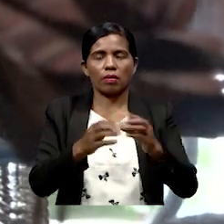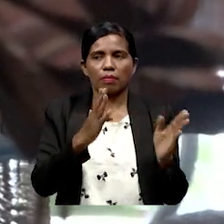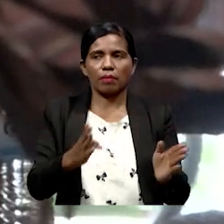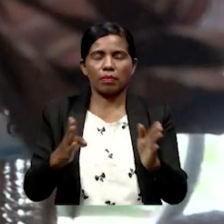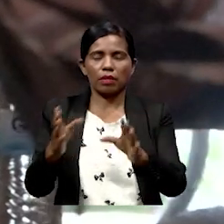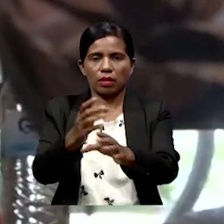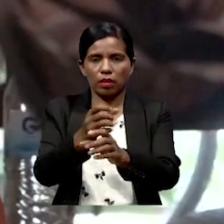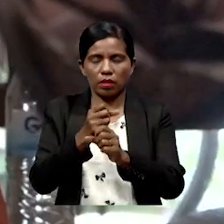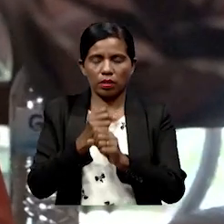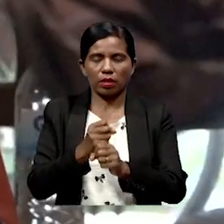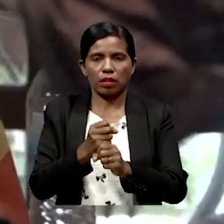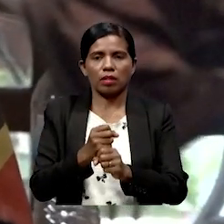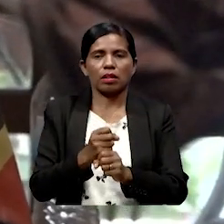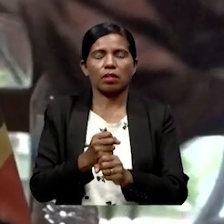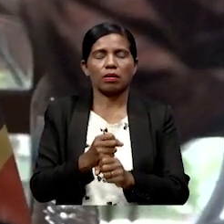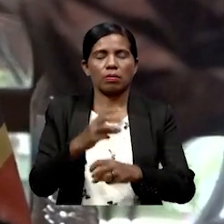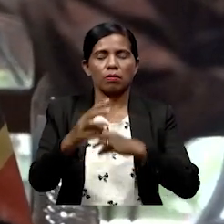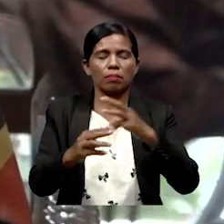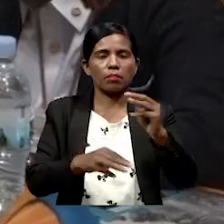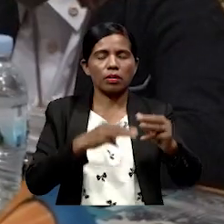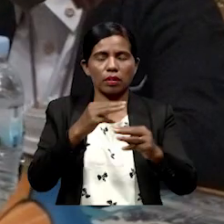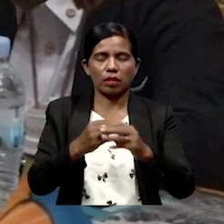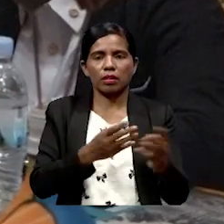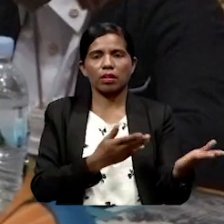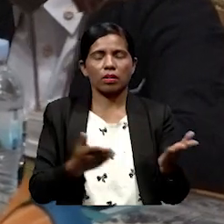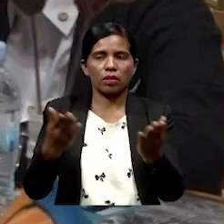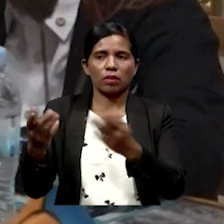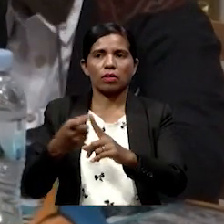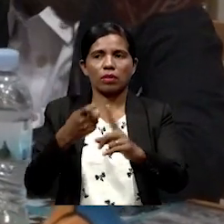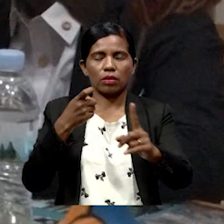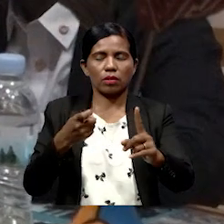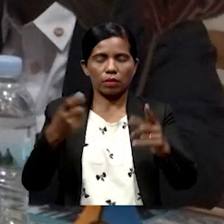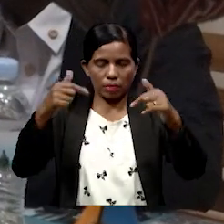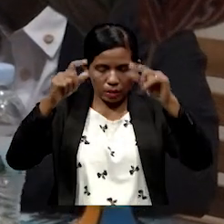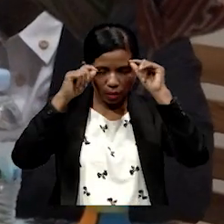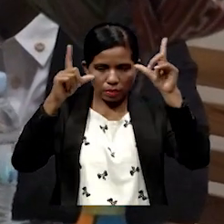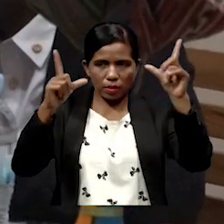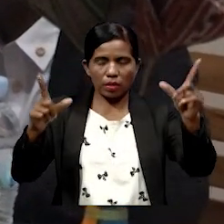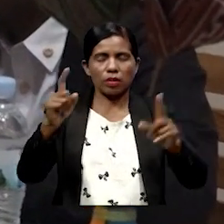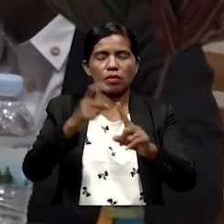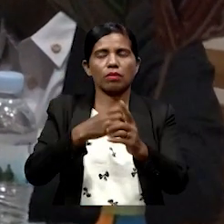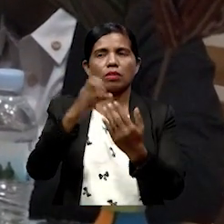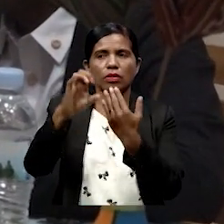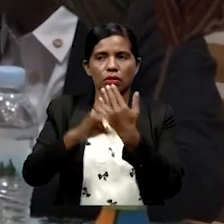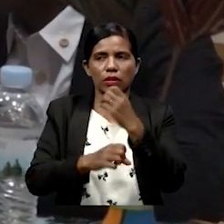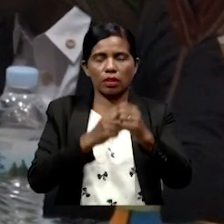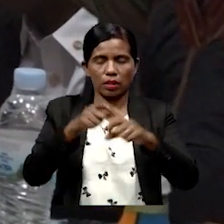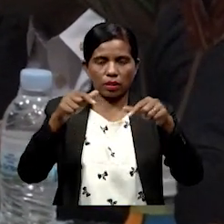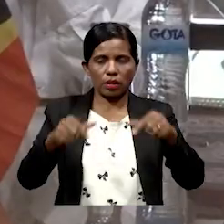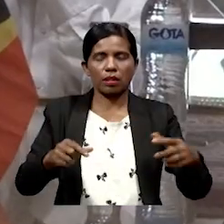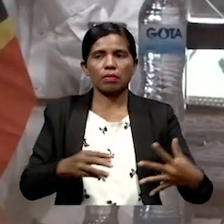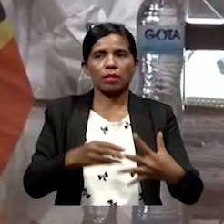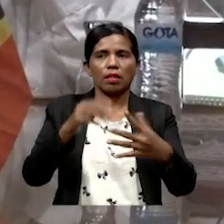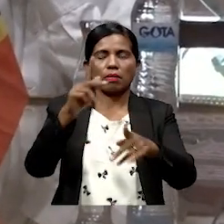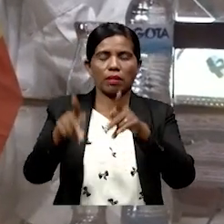a Tucimo, Taça Copa Mundial. Taça Copa Mundial né selori direita o FIFA Mai Timor-Leste e a Fulan Junho tinang né no único emanembe